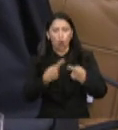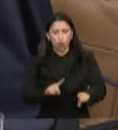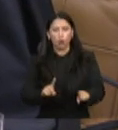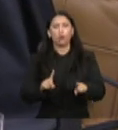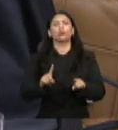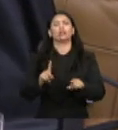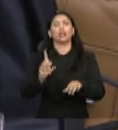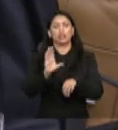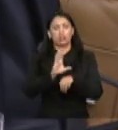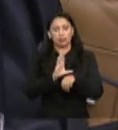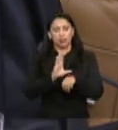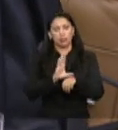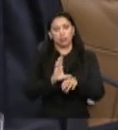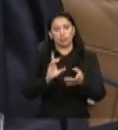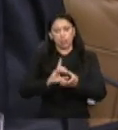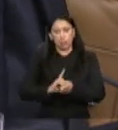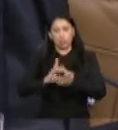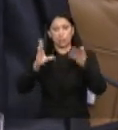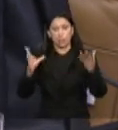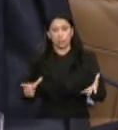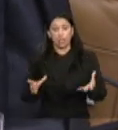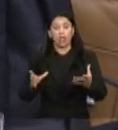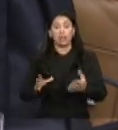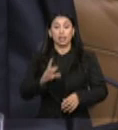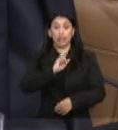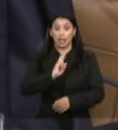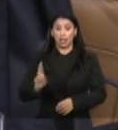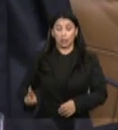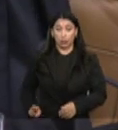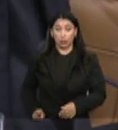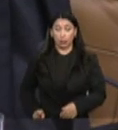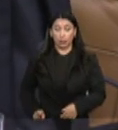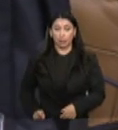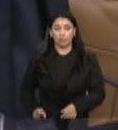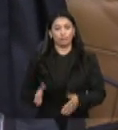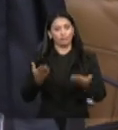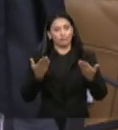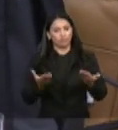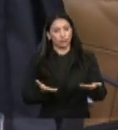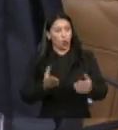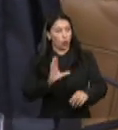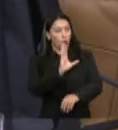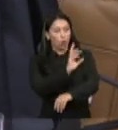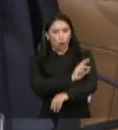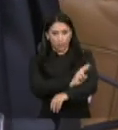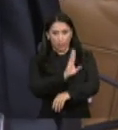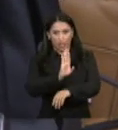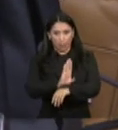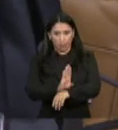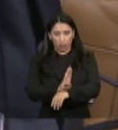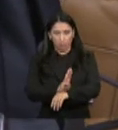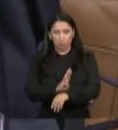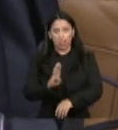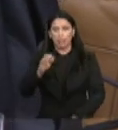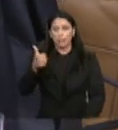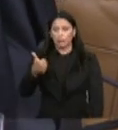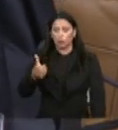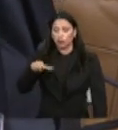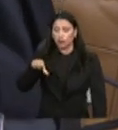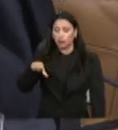e a república disse ruim em acerto de discurso de 1915